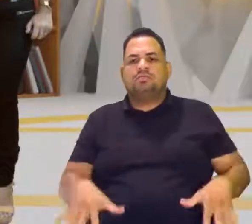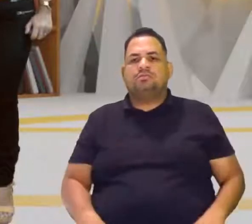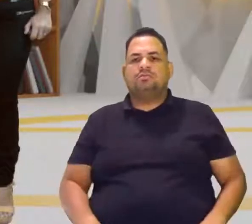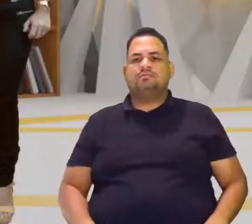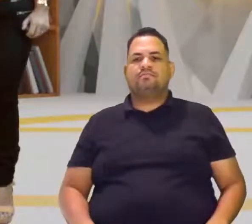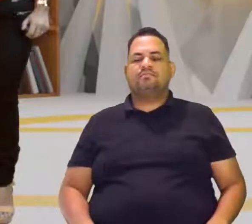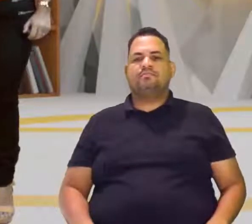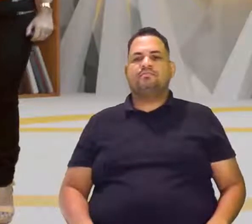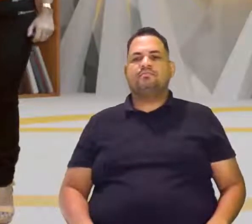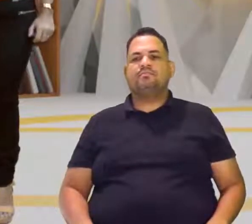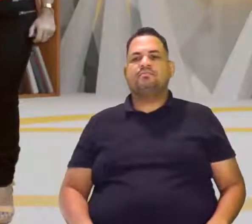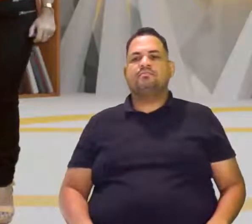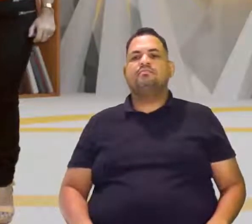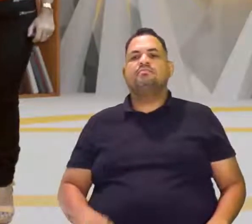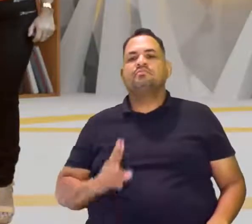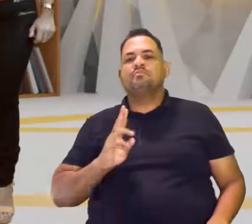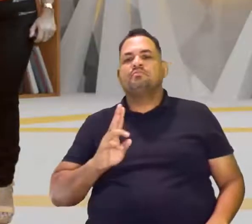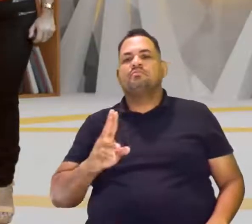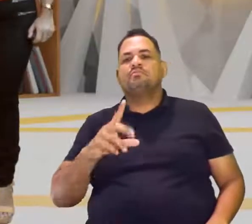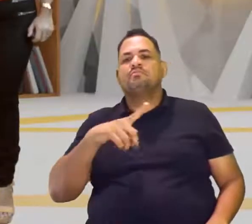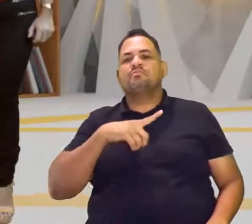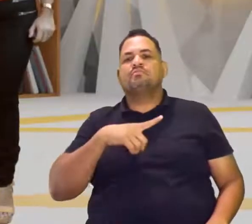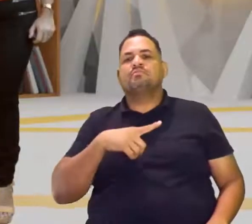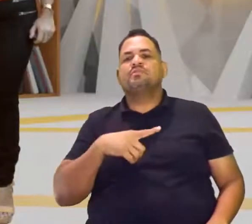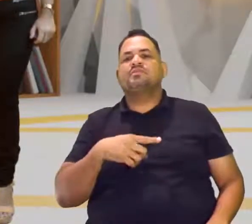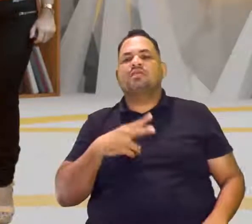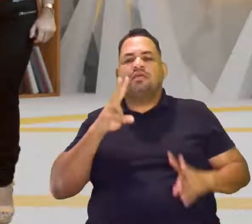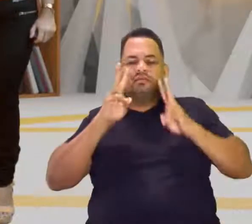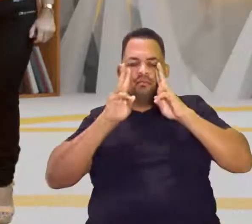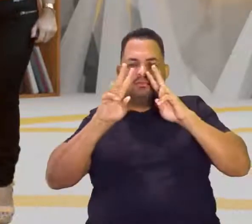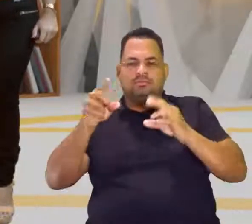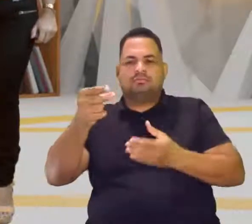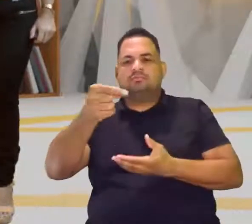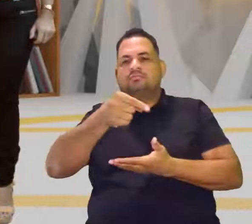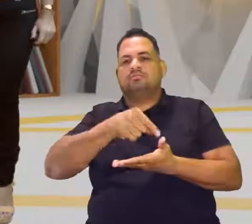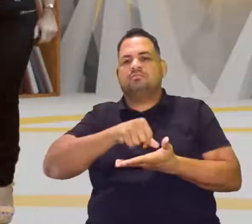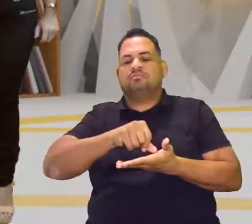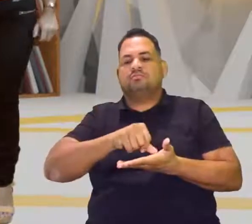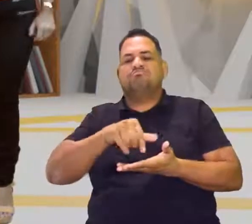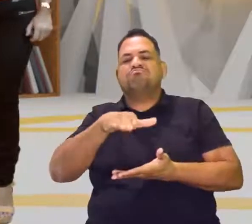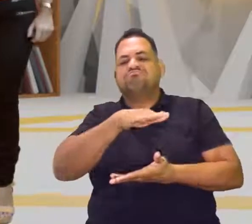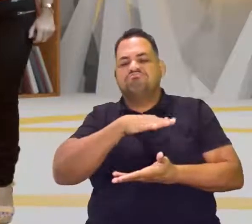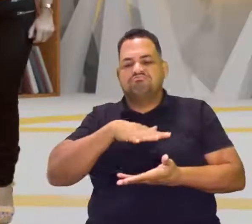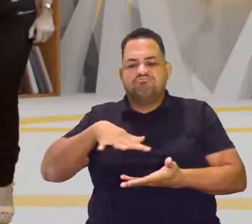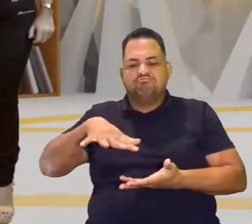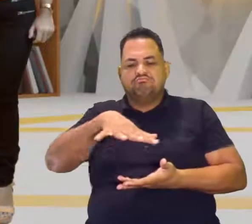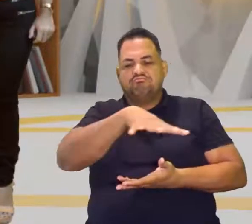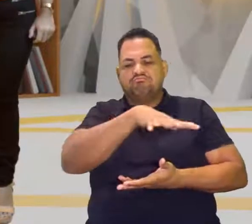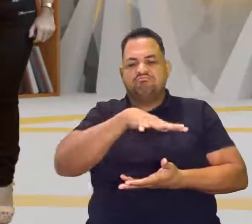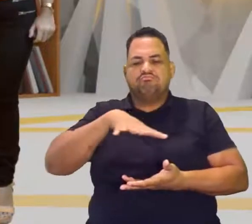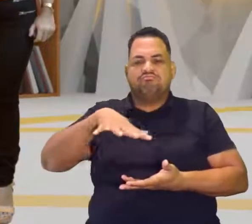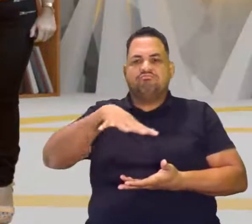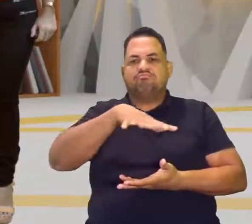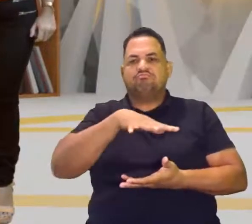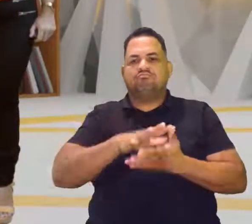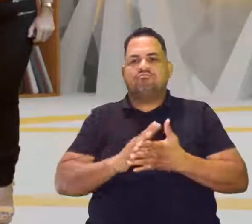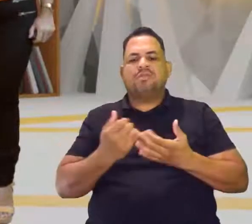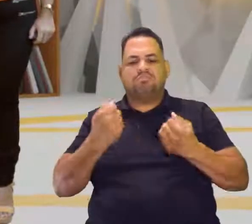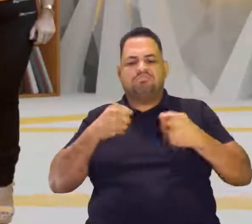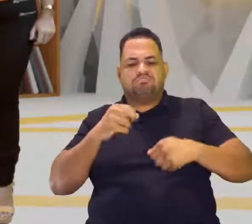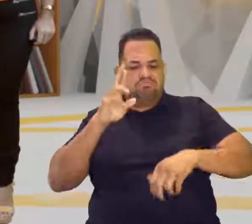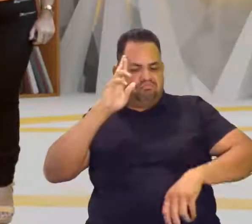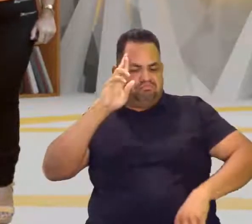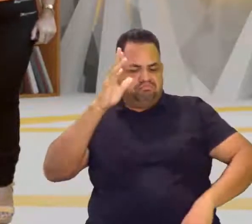então sempre a visão capitalista dentro do meio né dentro desse e-mail de de